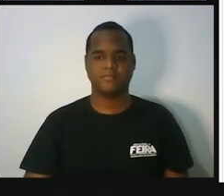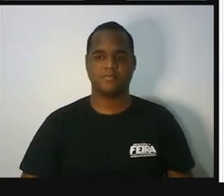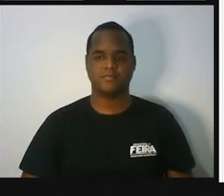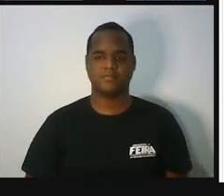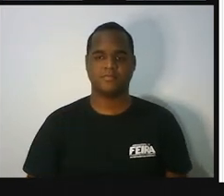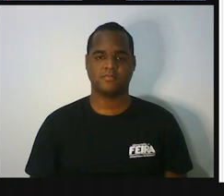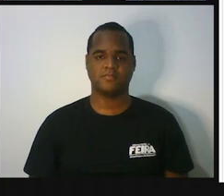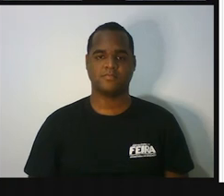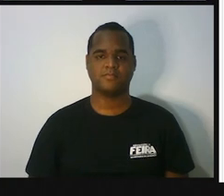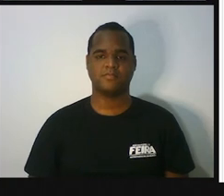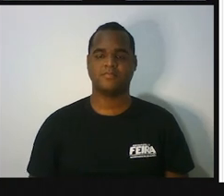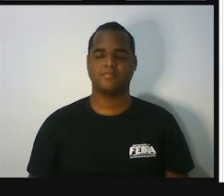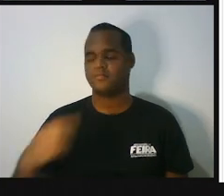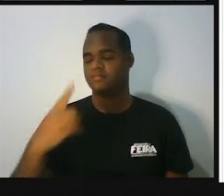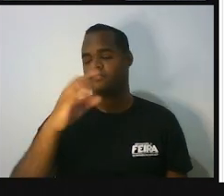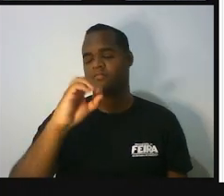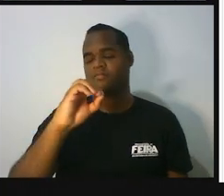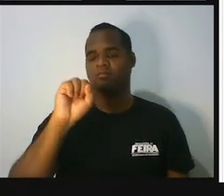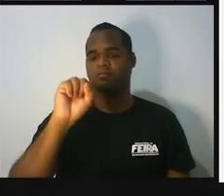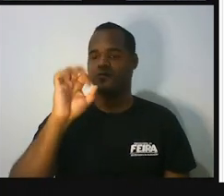E 108 graus.